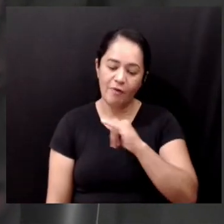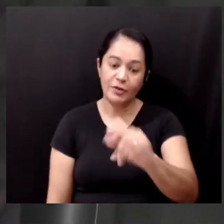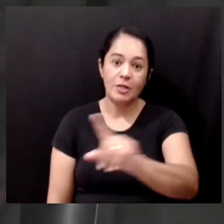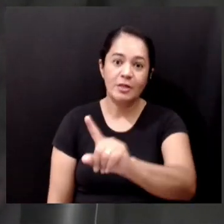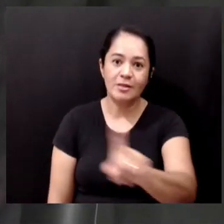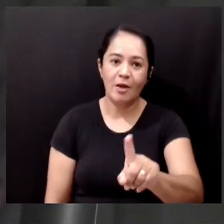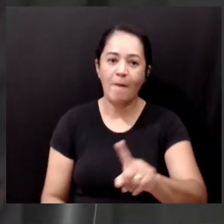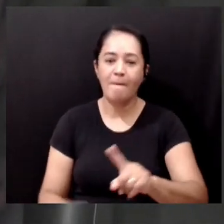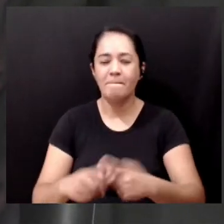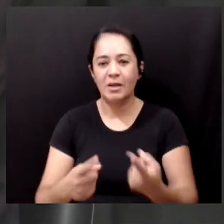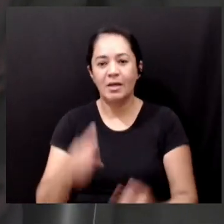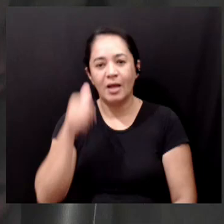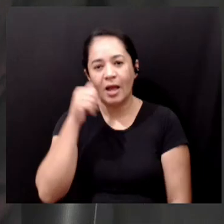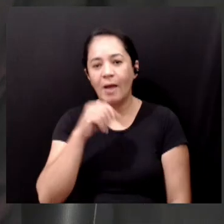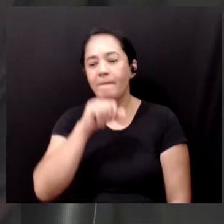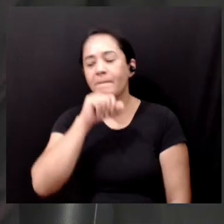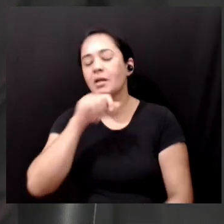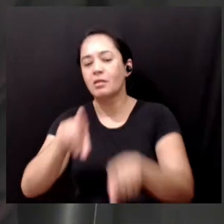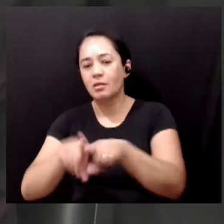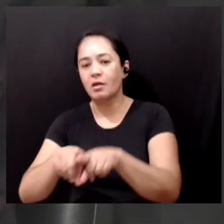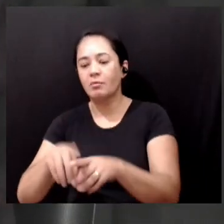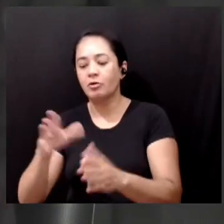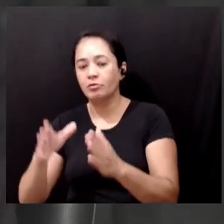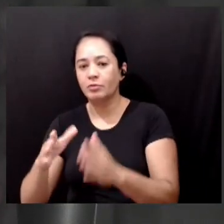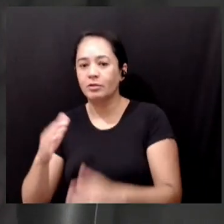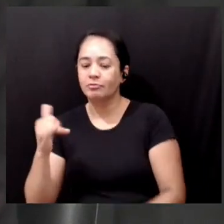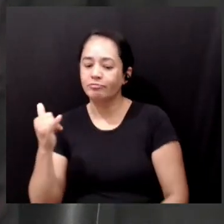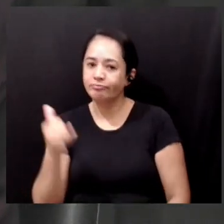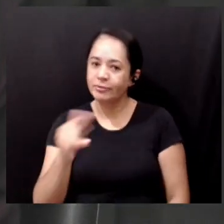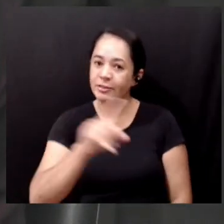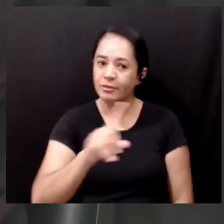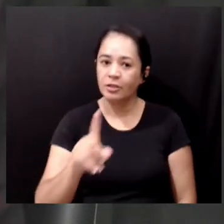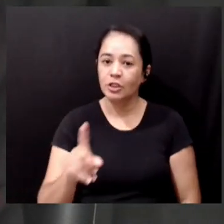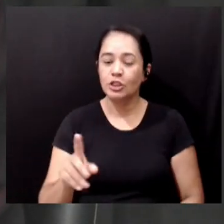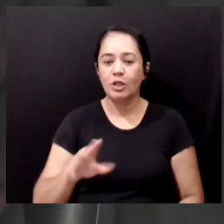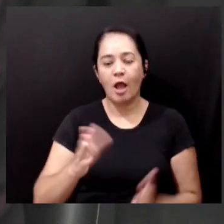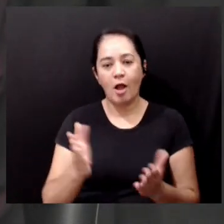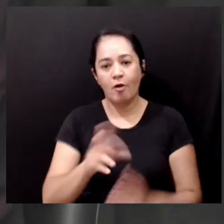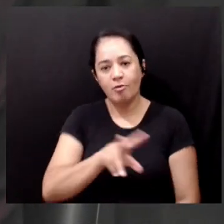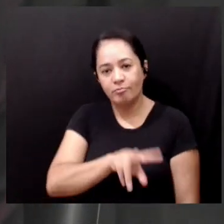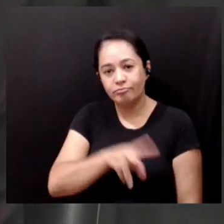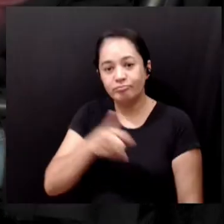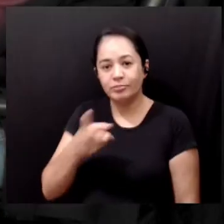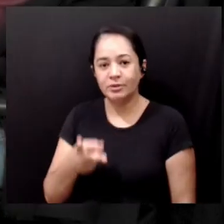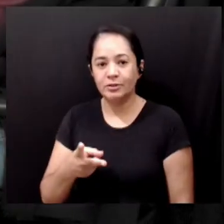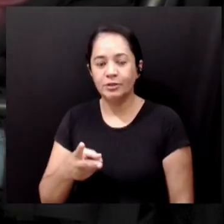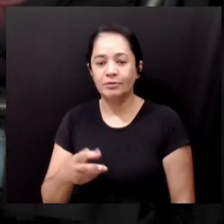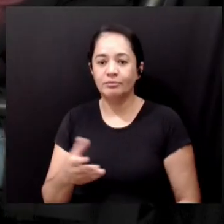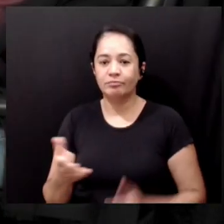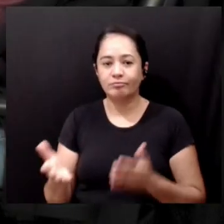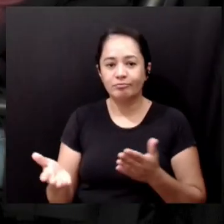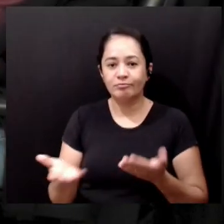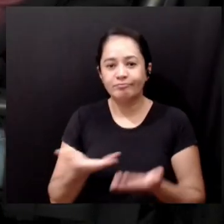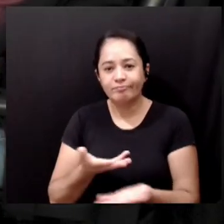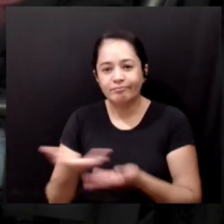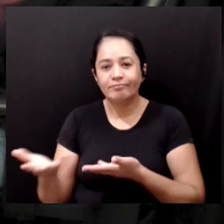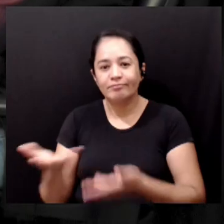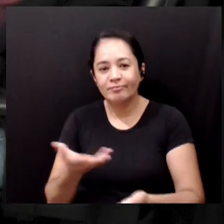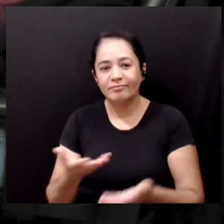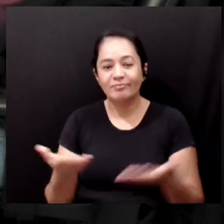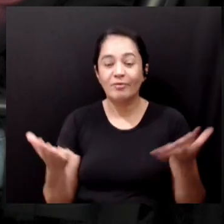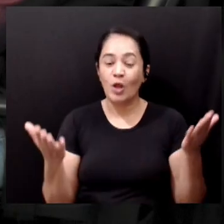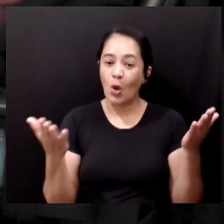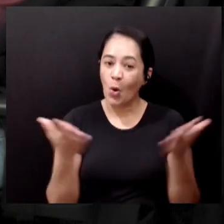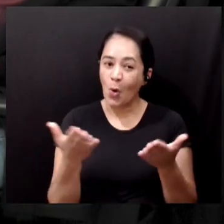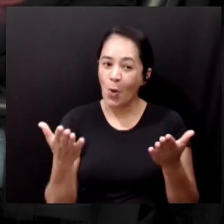muito não para ela, então a gente trocou meio que o papel ali, sabe? Então a gente vai. É, hoje, pra eu só não ser o